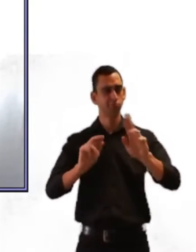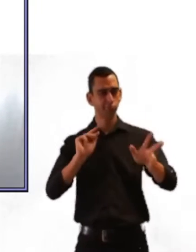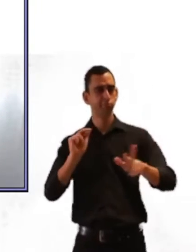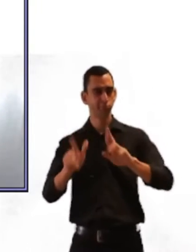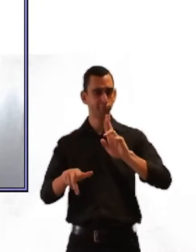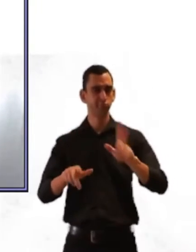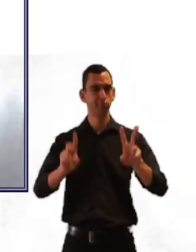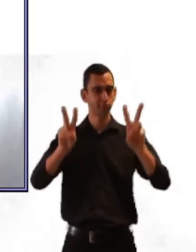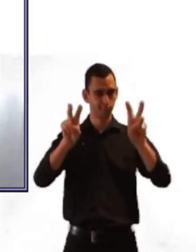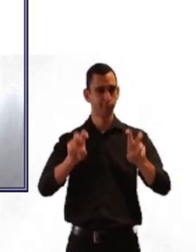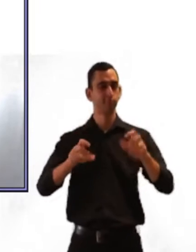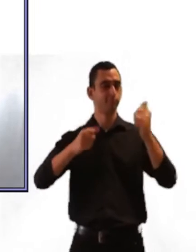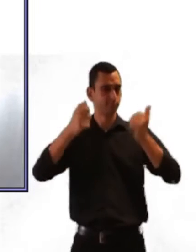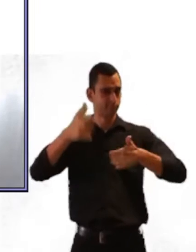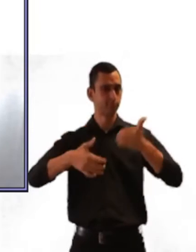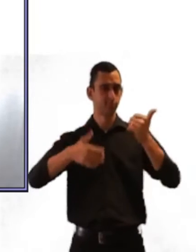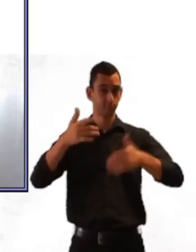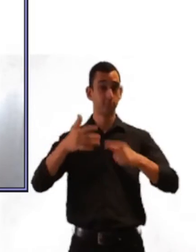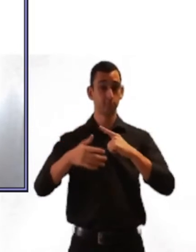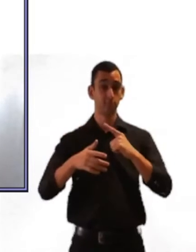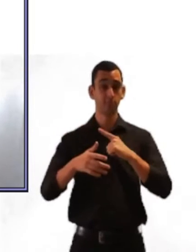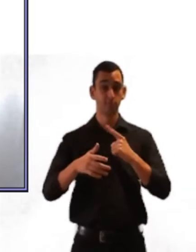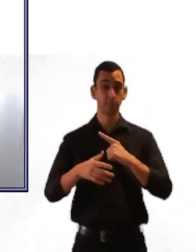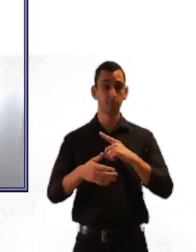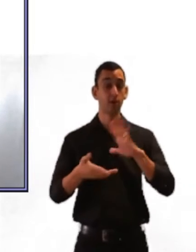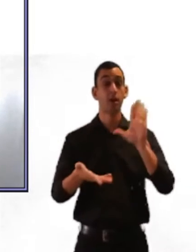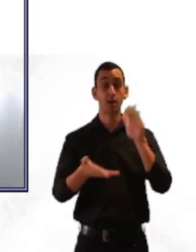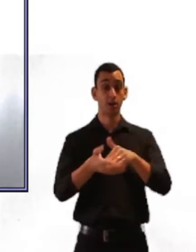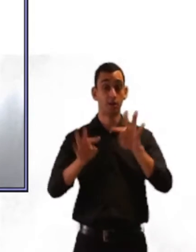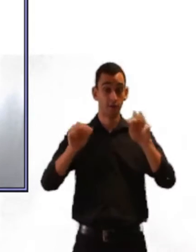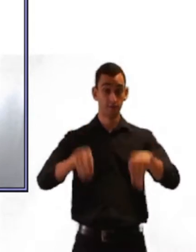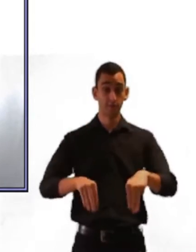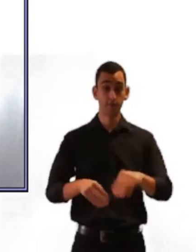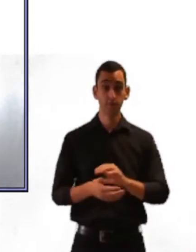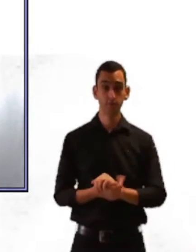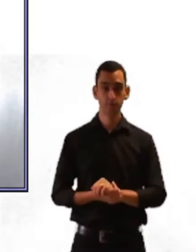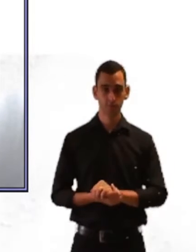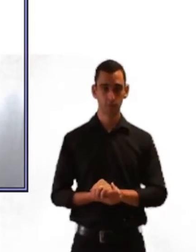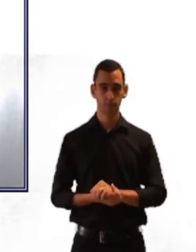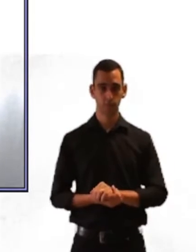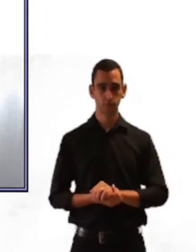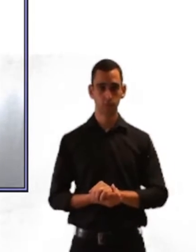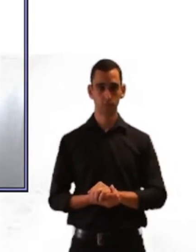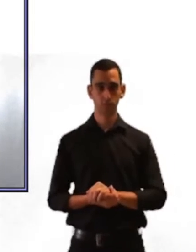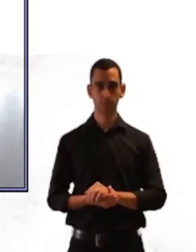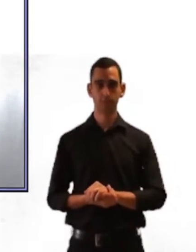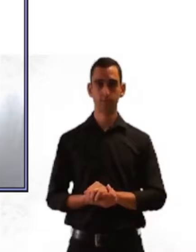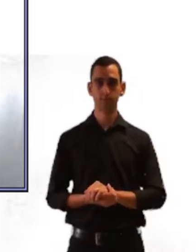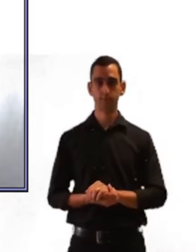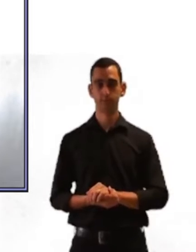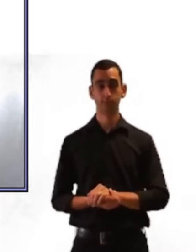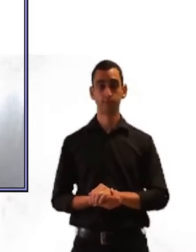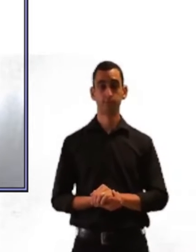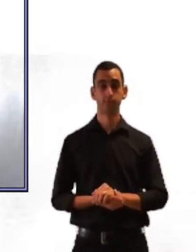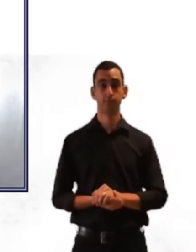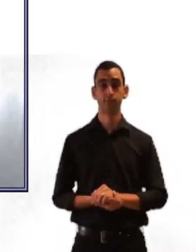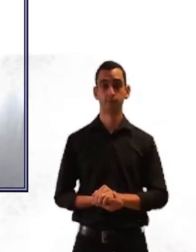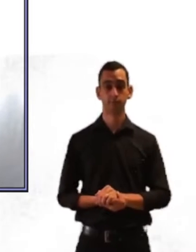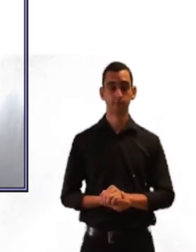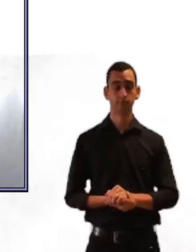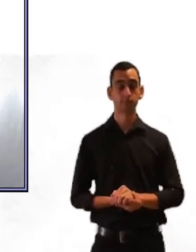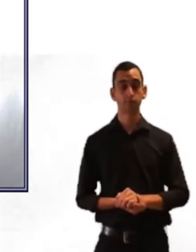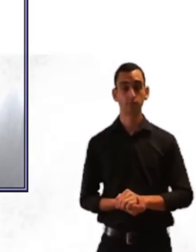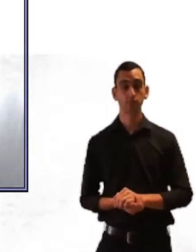vai trabalhando esses fatores extrajurídicos até o fim, que é o seguinte: existe, e